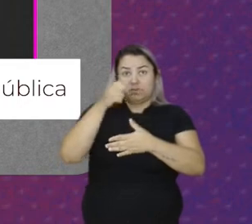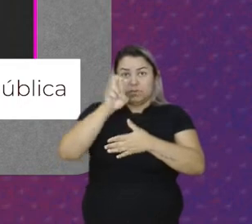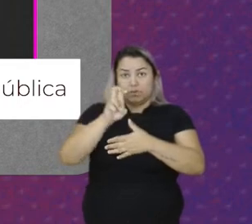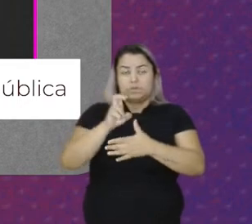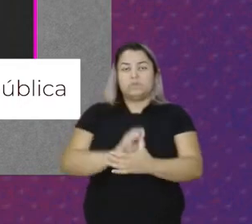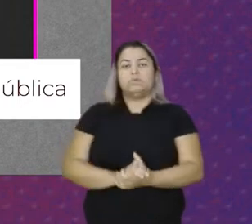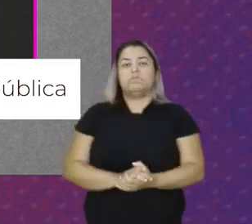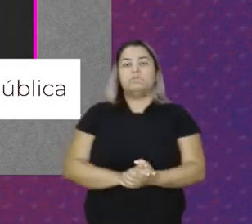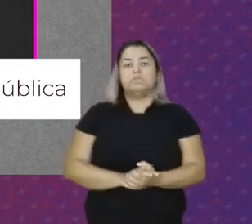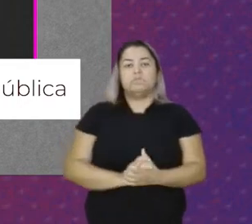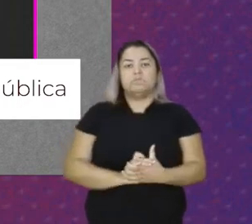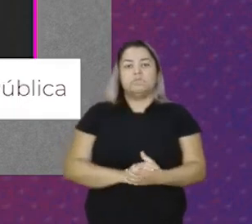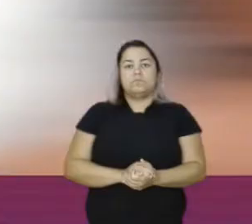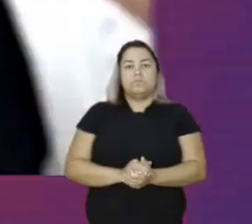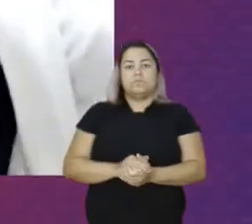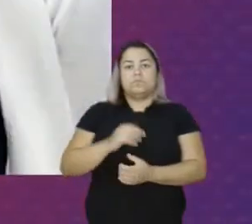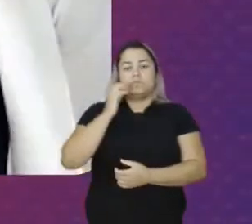2015.